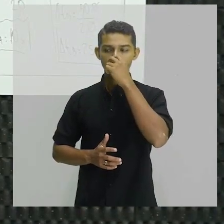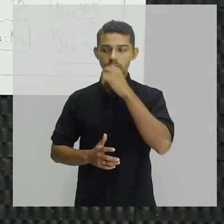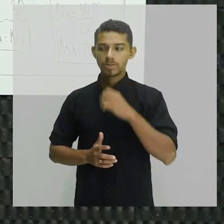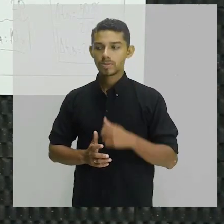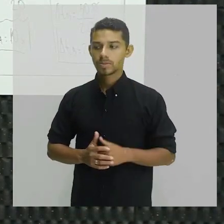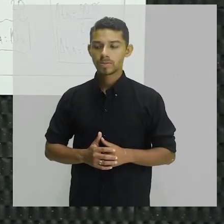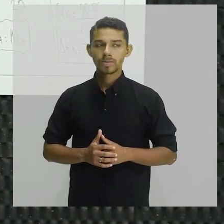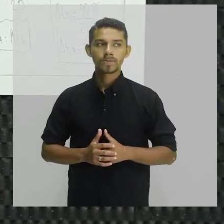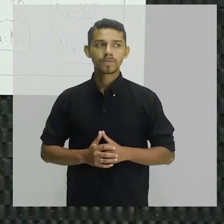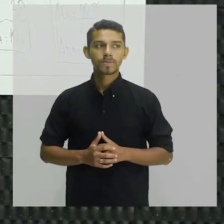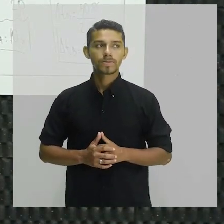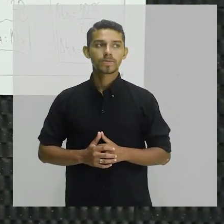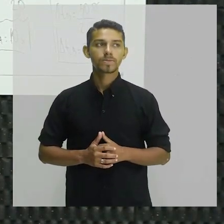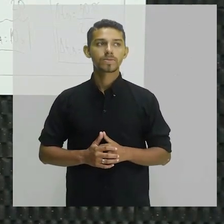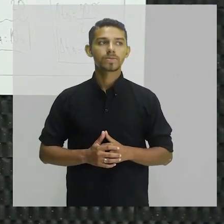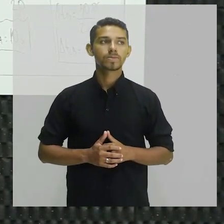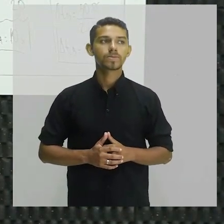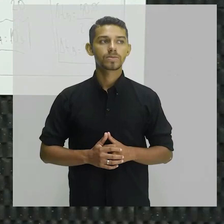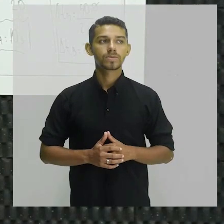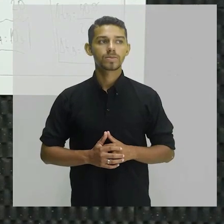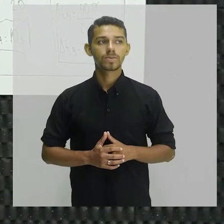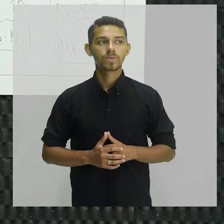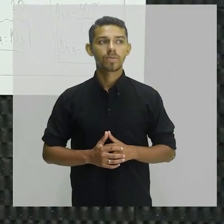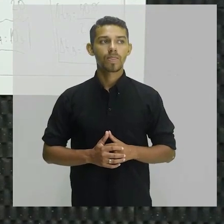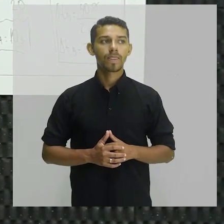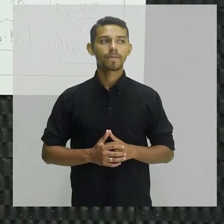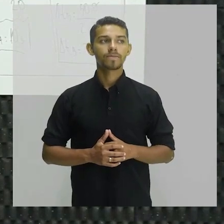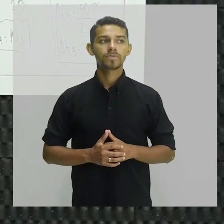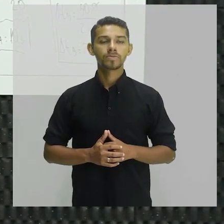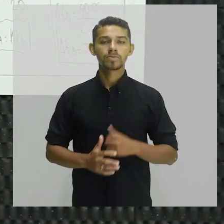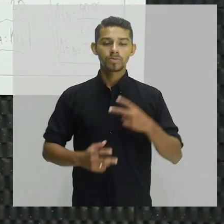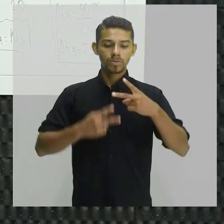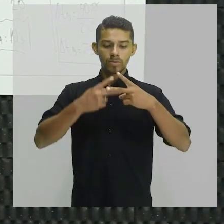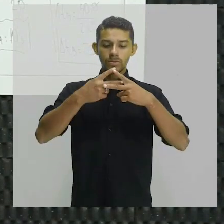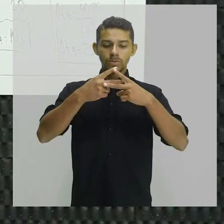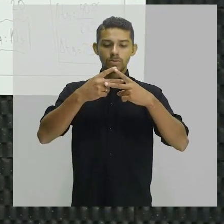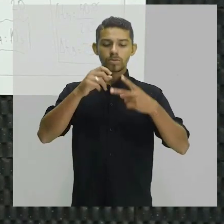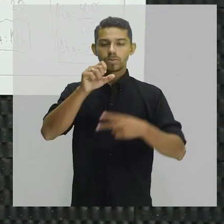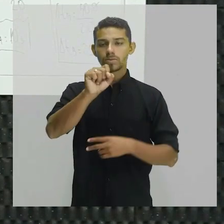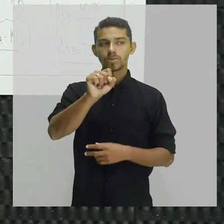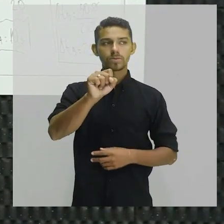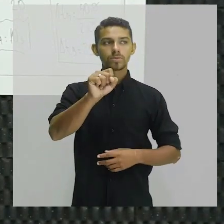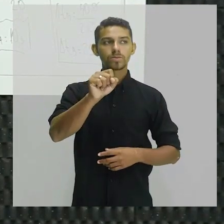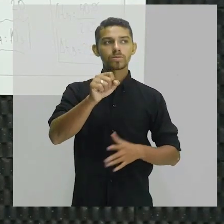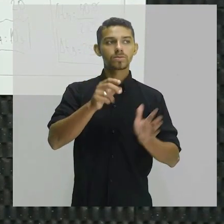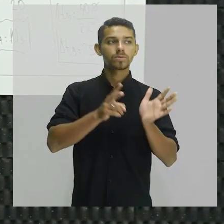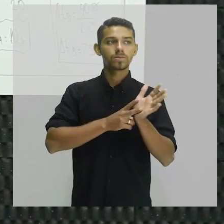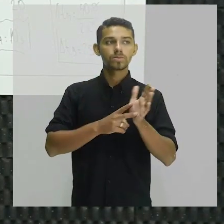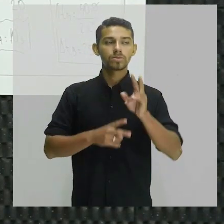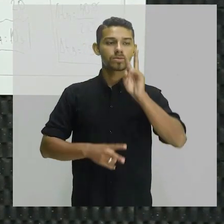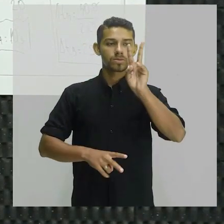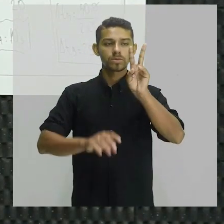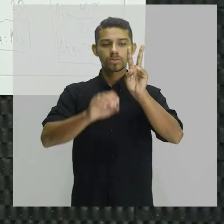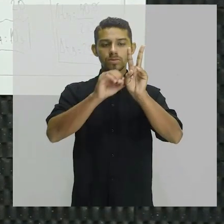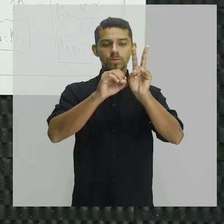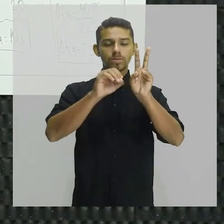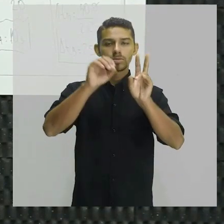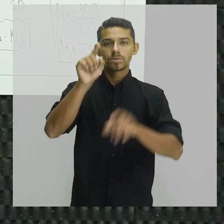do espaço. Ó. O espaço vai ser o quê? Velocidade inicial vezes tempo.